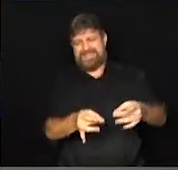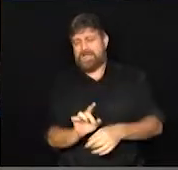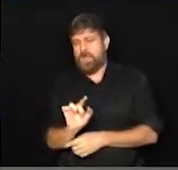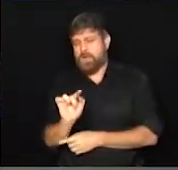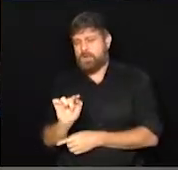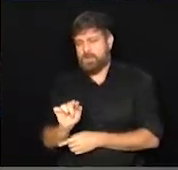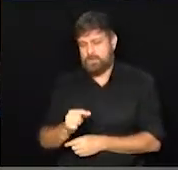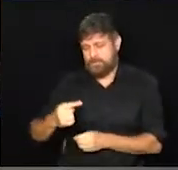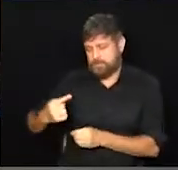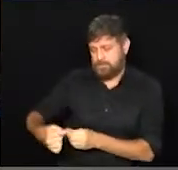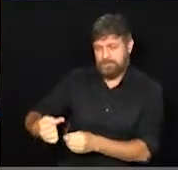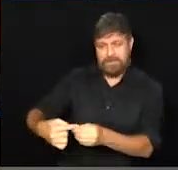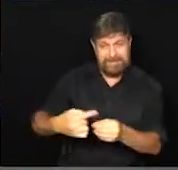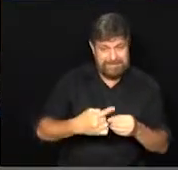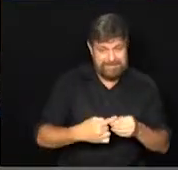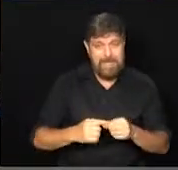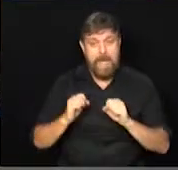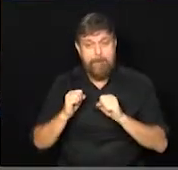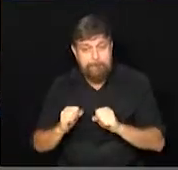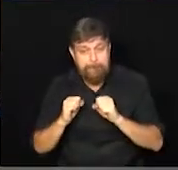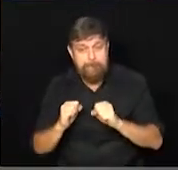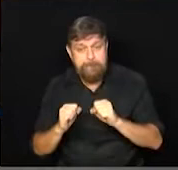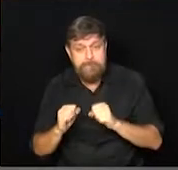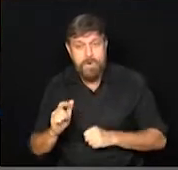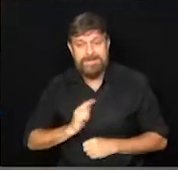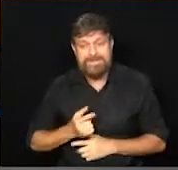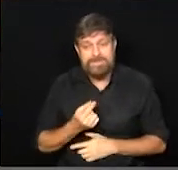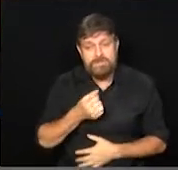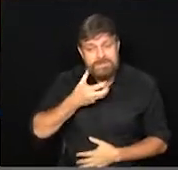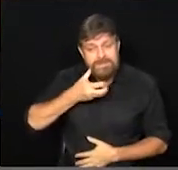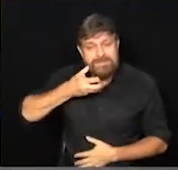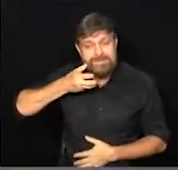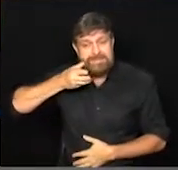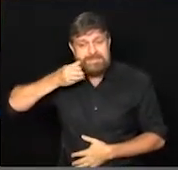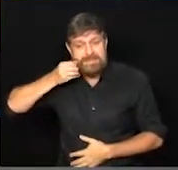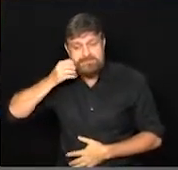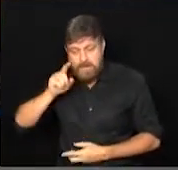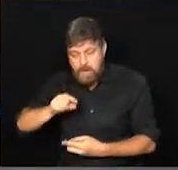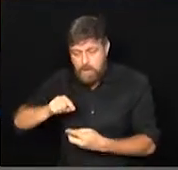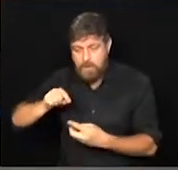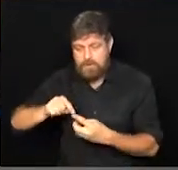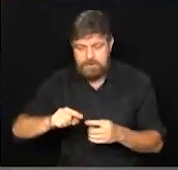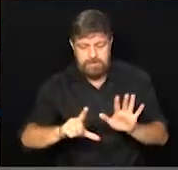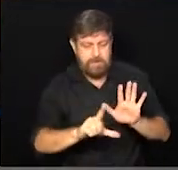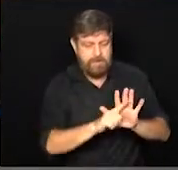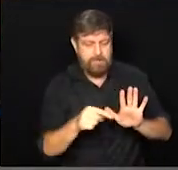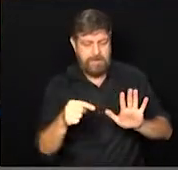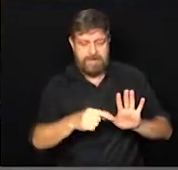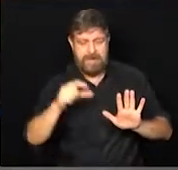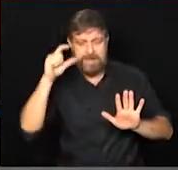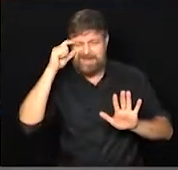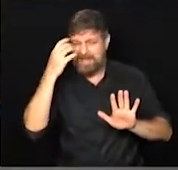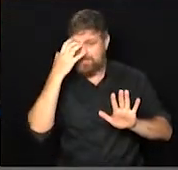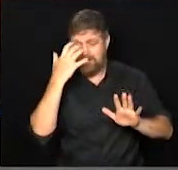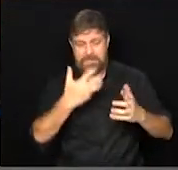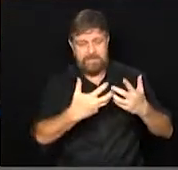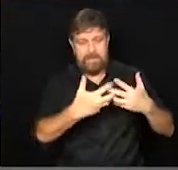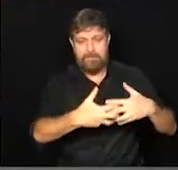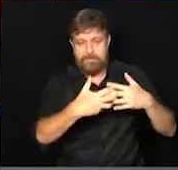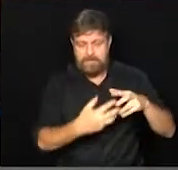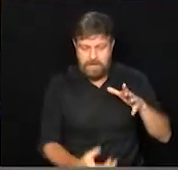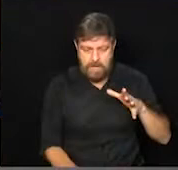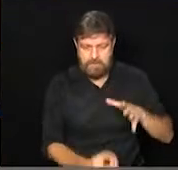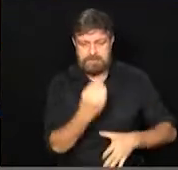os municípios podem estabelecer dotações orçamentárias para implementação da Lei Maria da Penha. Eu queria propor